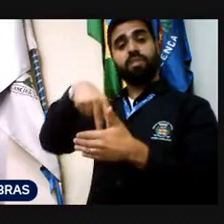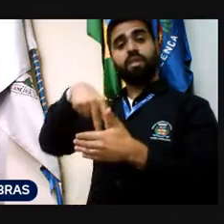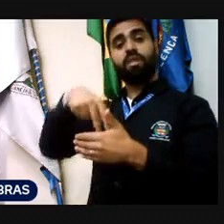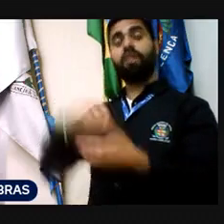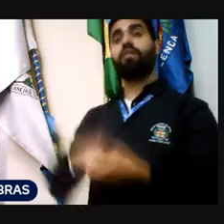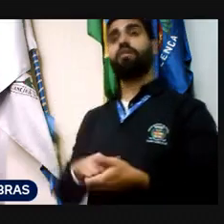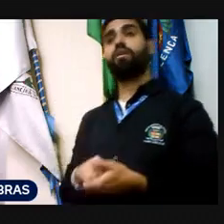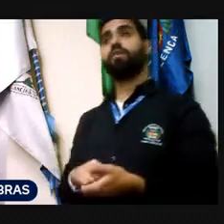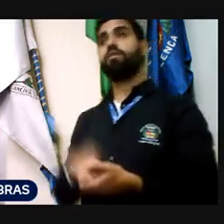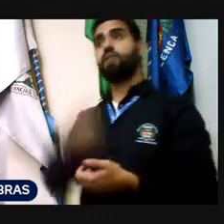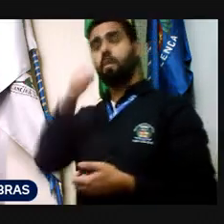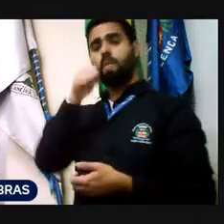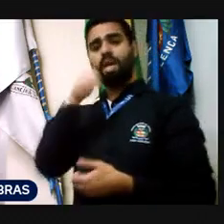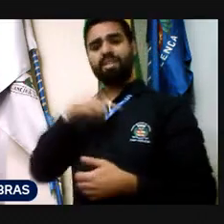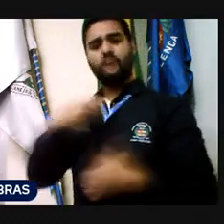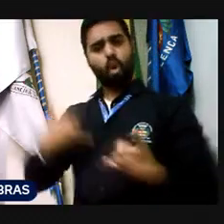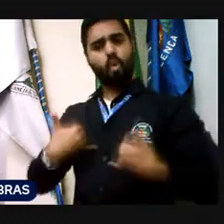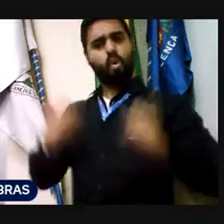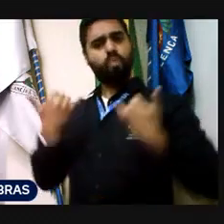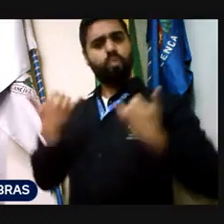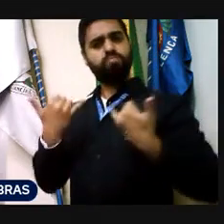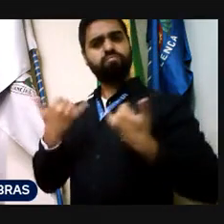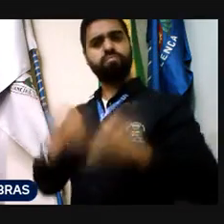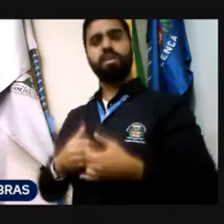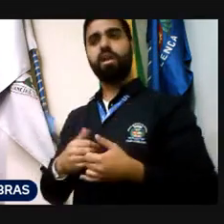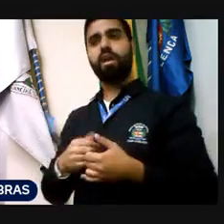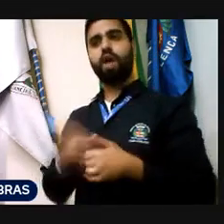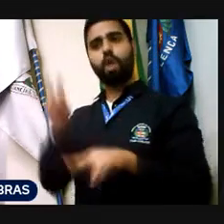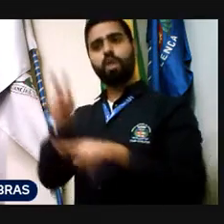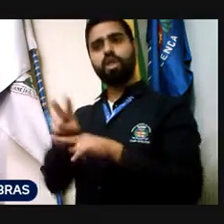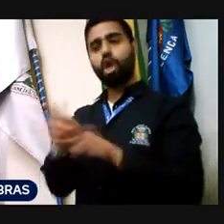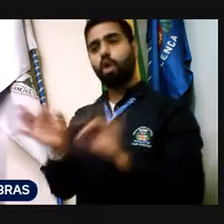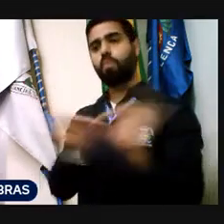abnegadas, mulheres honradas, defender um projeto.